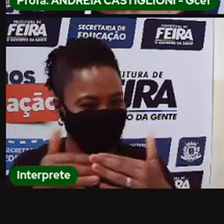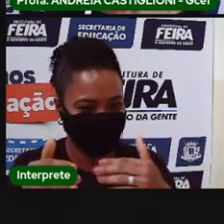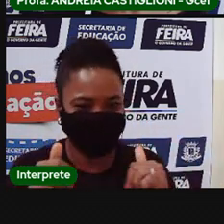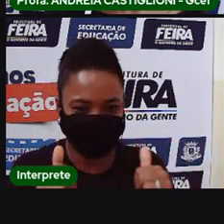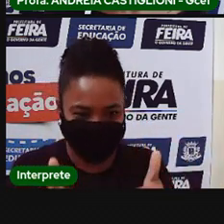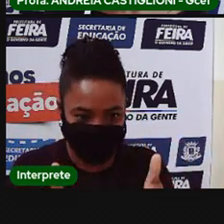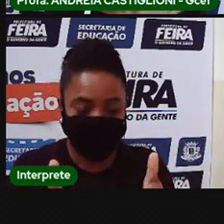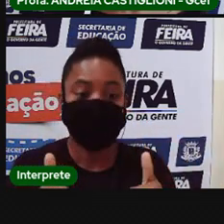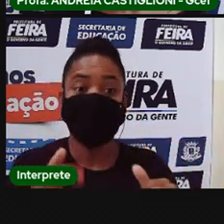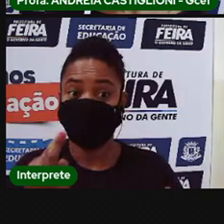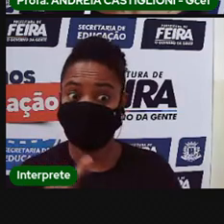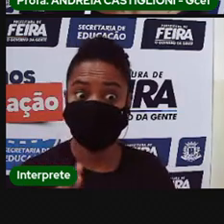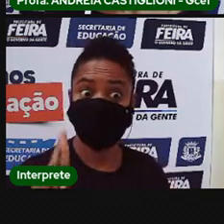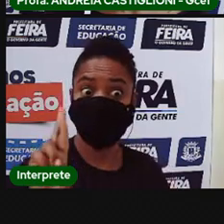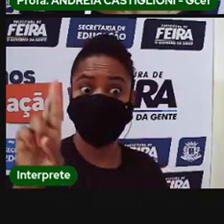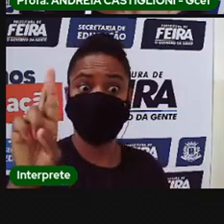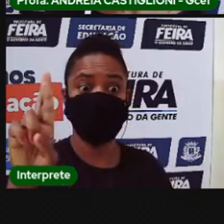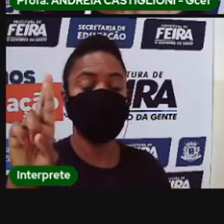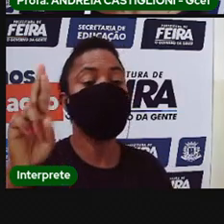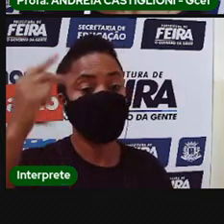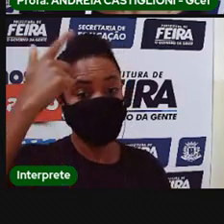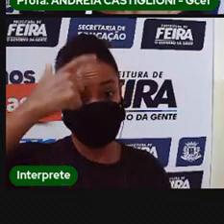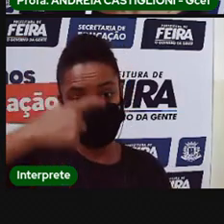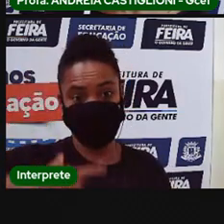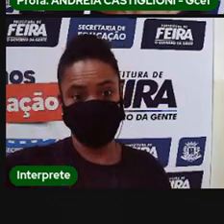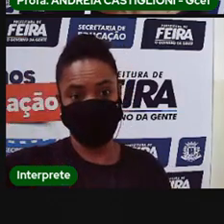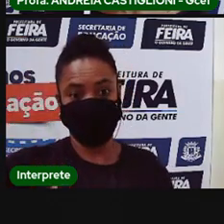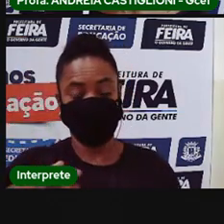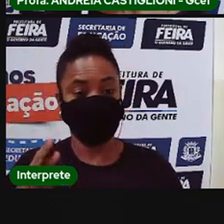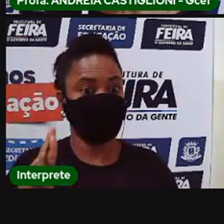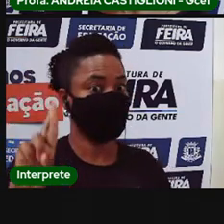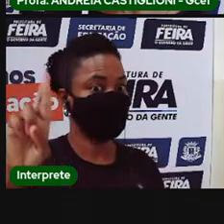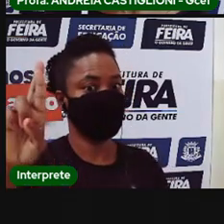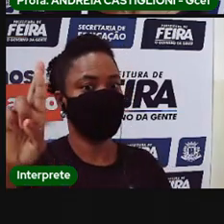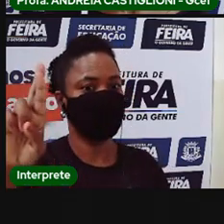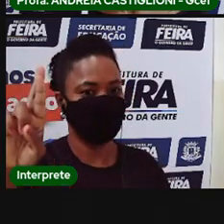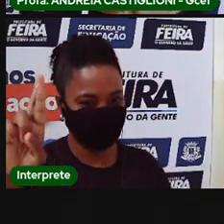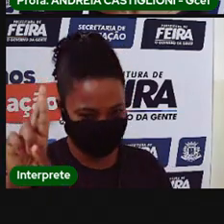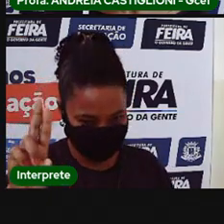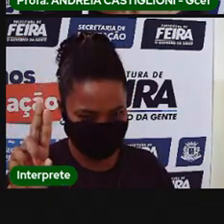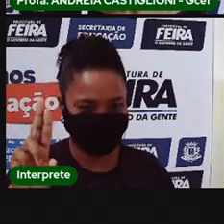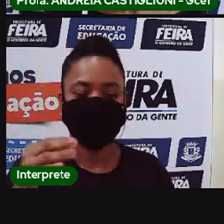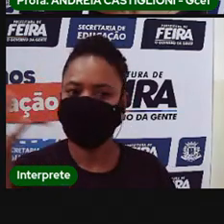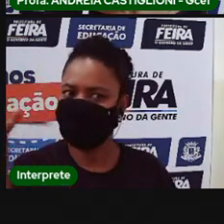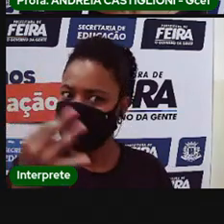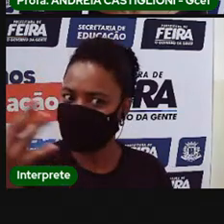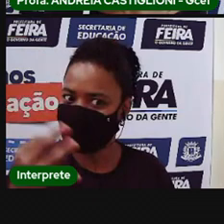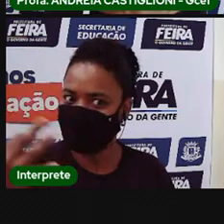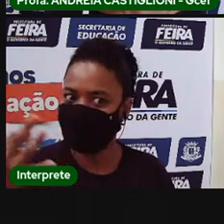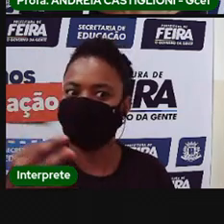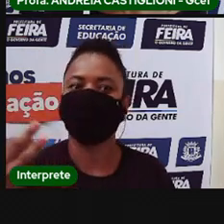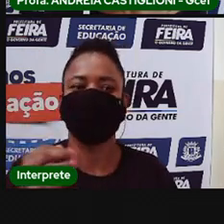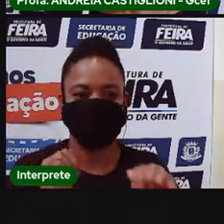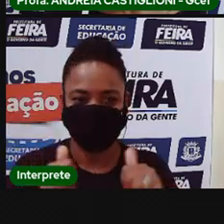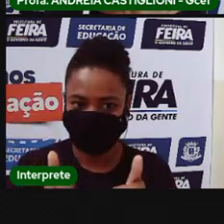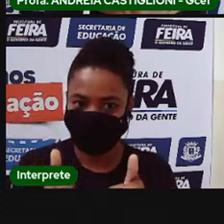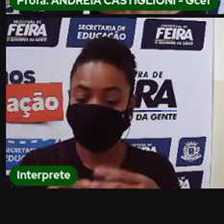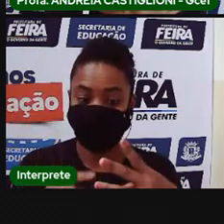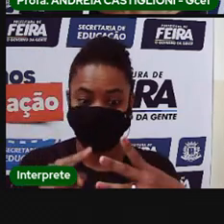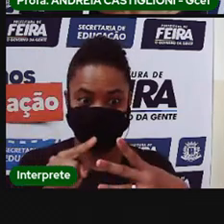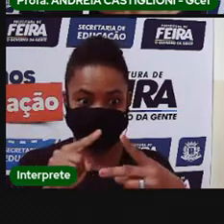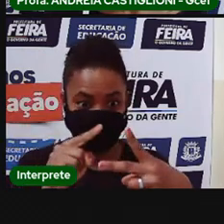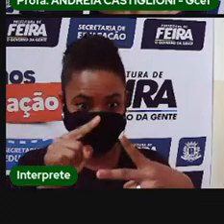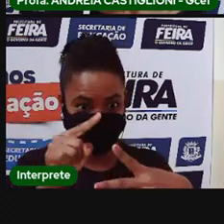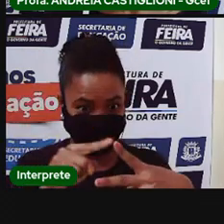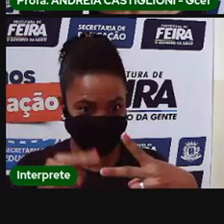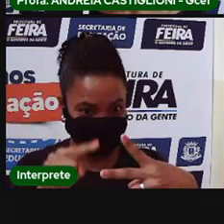ali na ideia. Você é o ator principal da sua história. Perfeito, Marília. Vamos lá, só tem mais 2 questões.